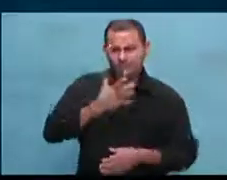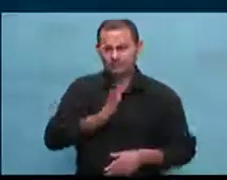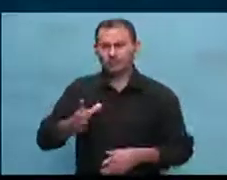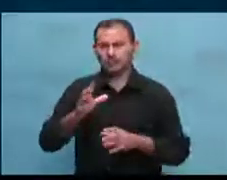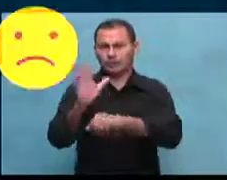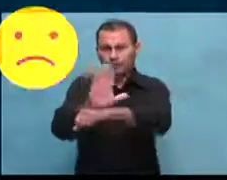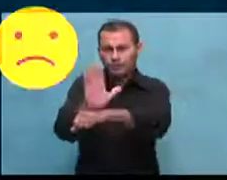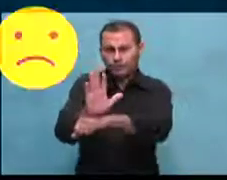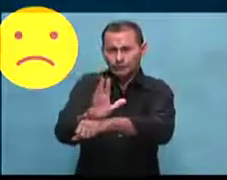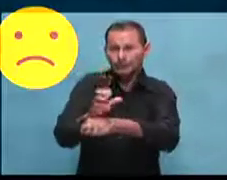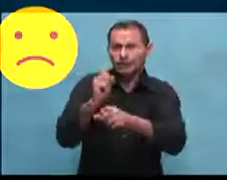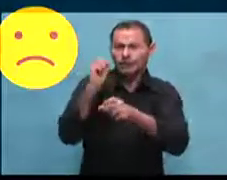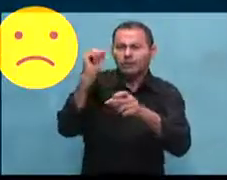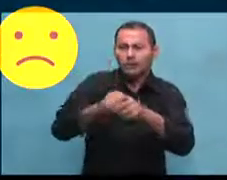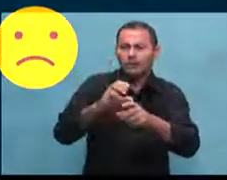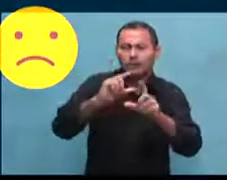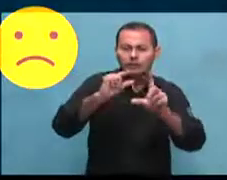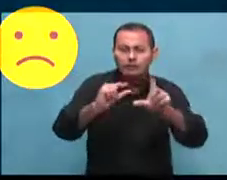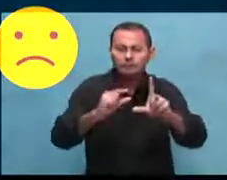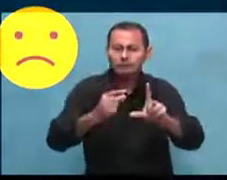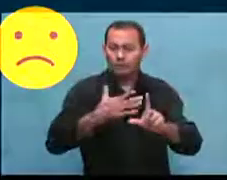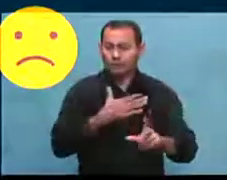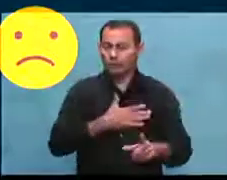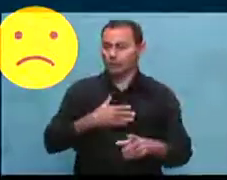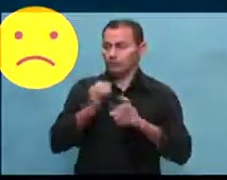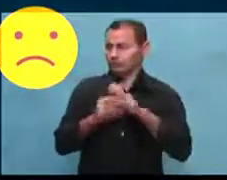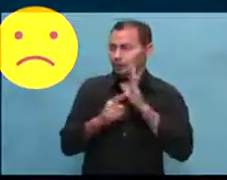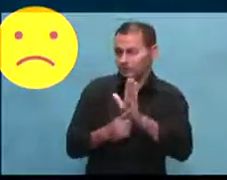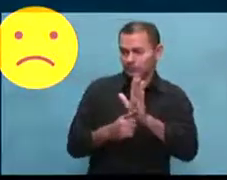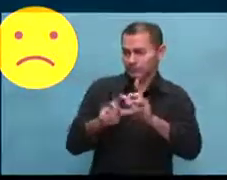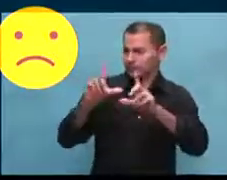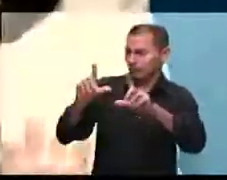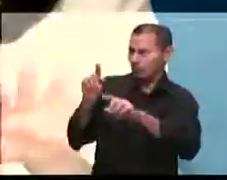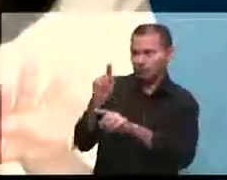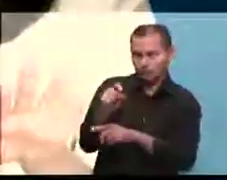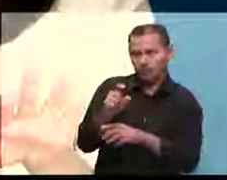desse vídeo, é só clicar no ícone de insatisfação que está aparecendo na sua